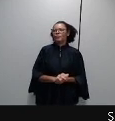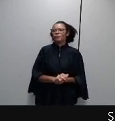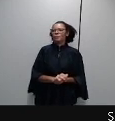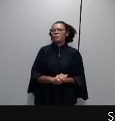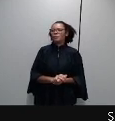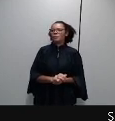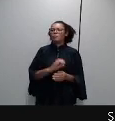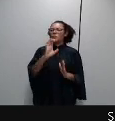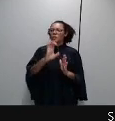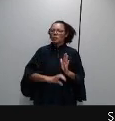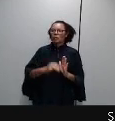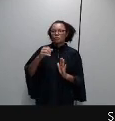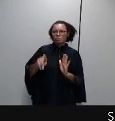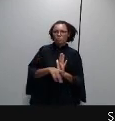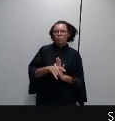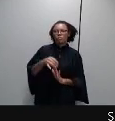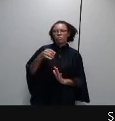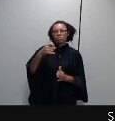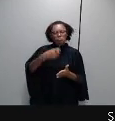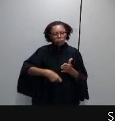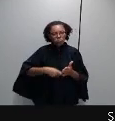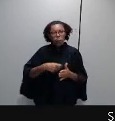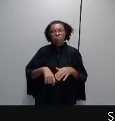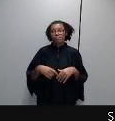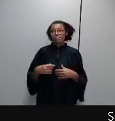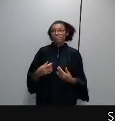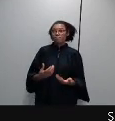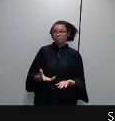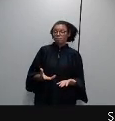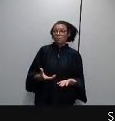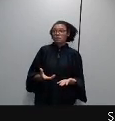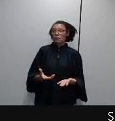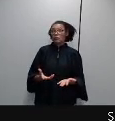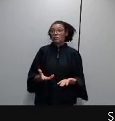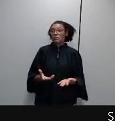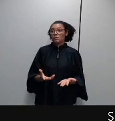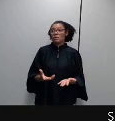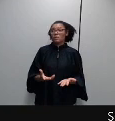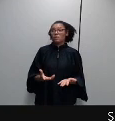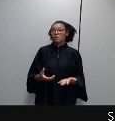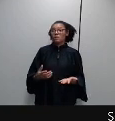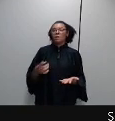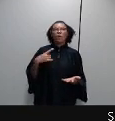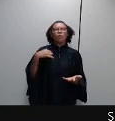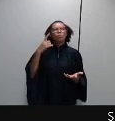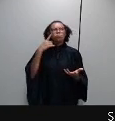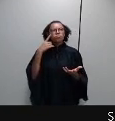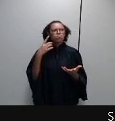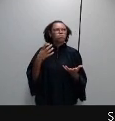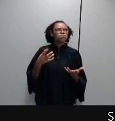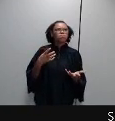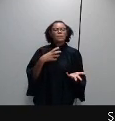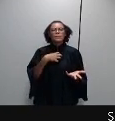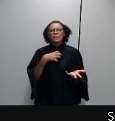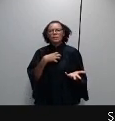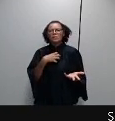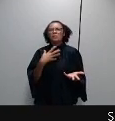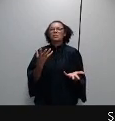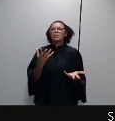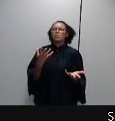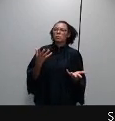tributário entretanto embora embora sensibilizado né pela pela pelo entendimento de vossa excelência